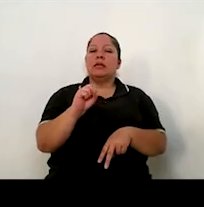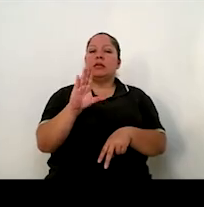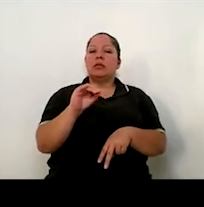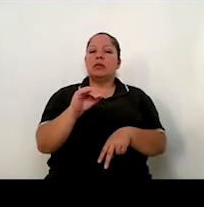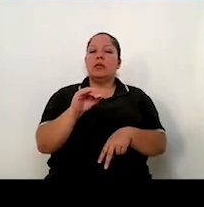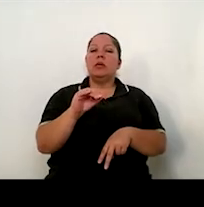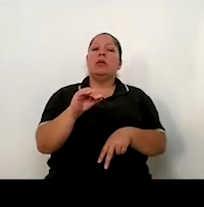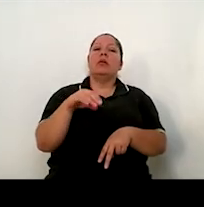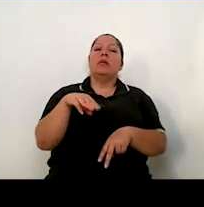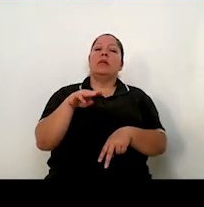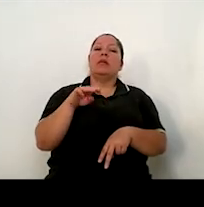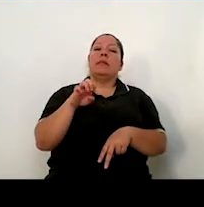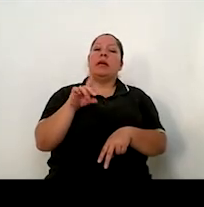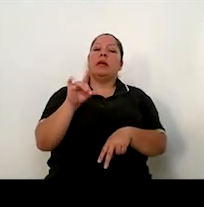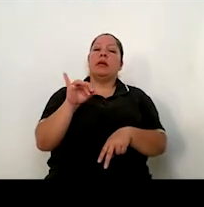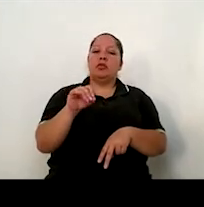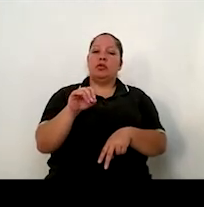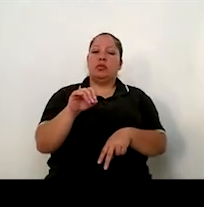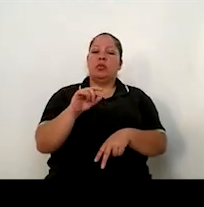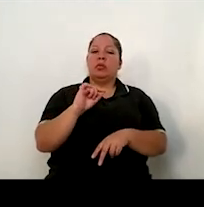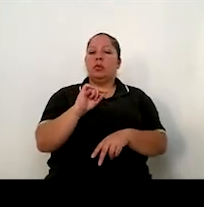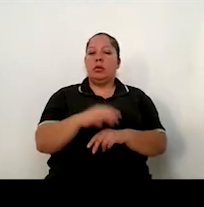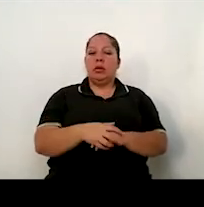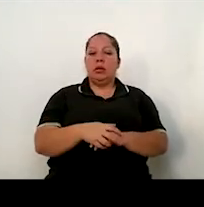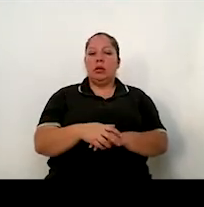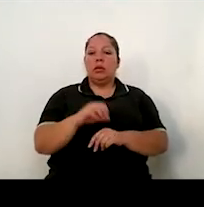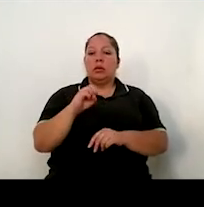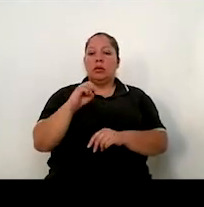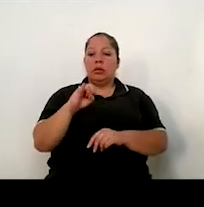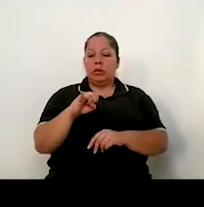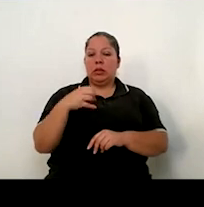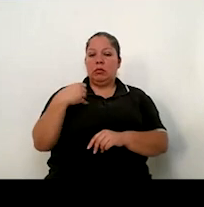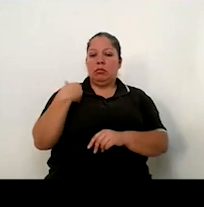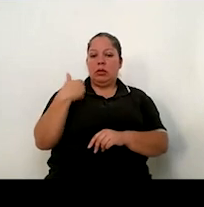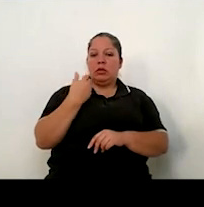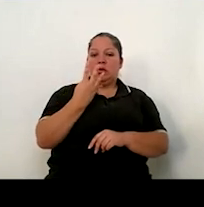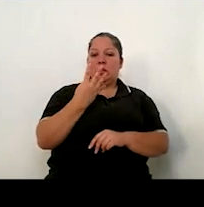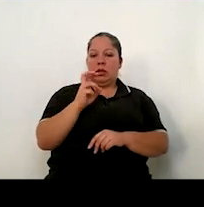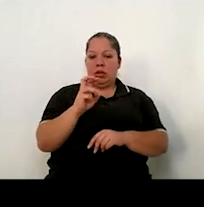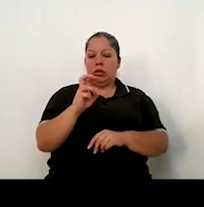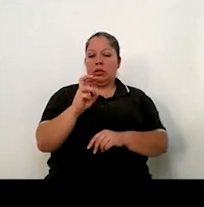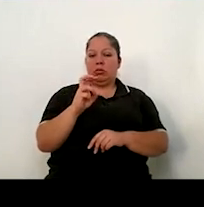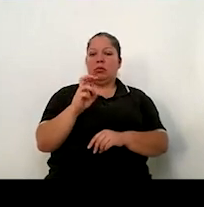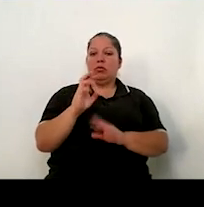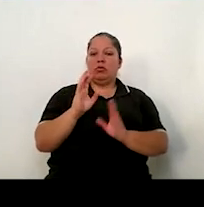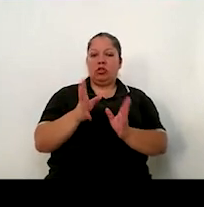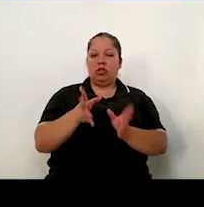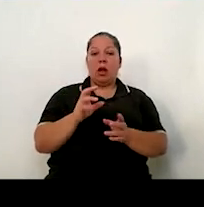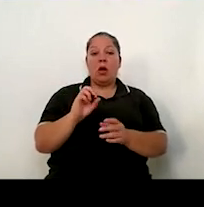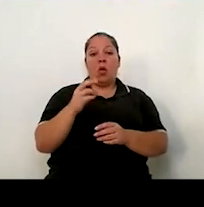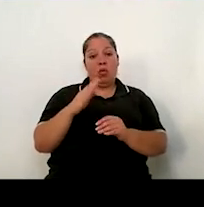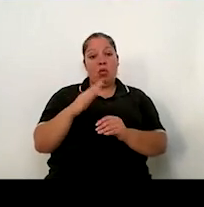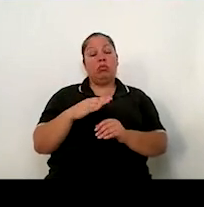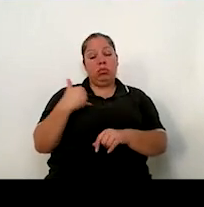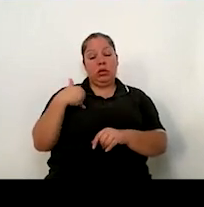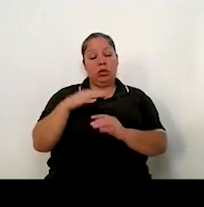é o paciente de alto risco. Então, se o paciente tem 45 anos ou mais e não tem histórico pessoal